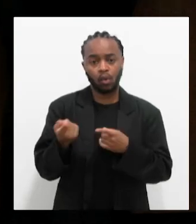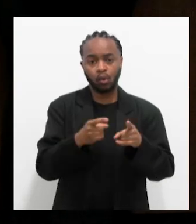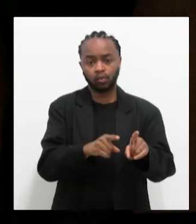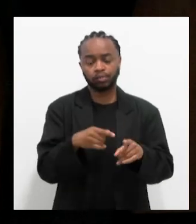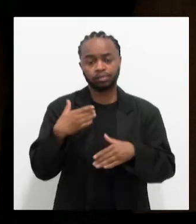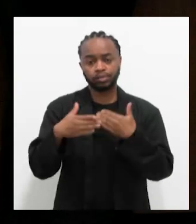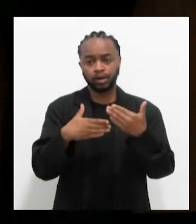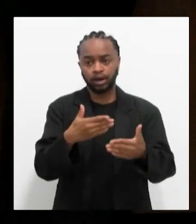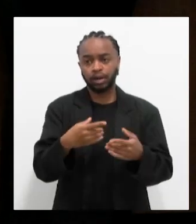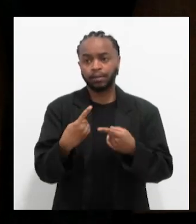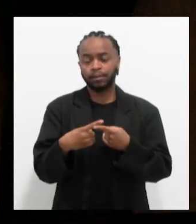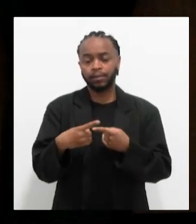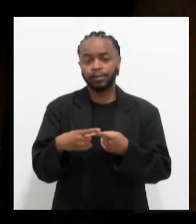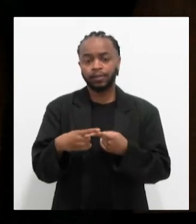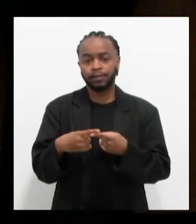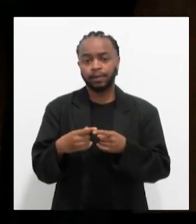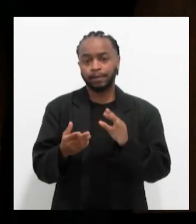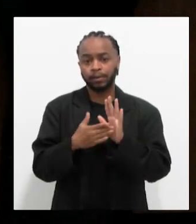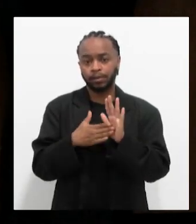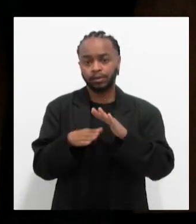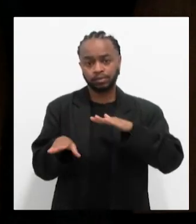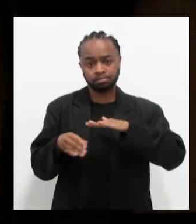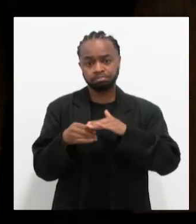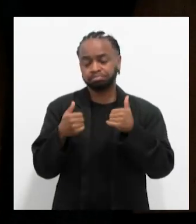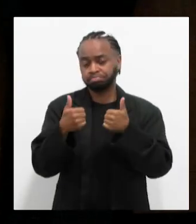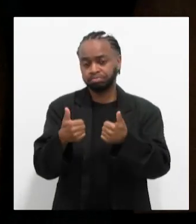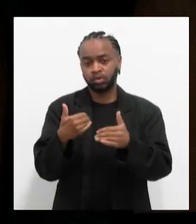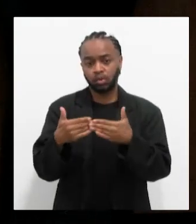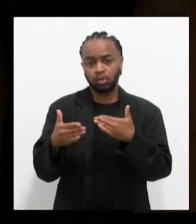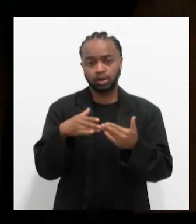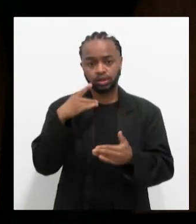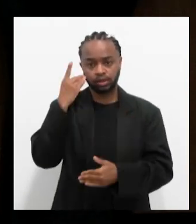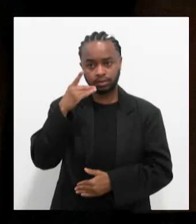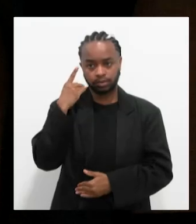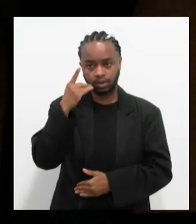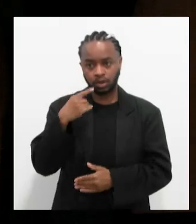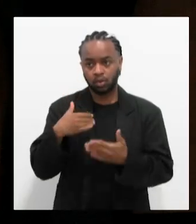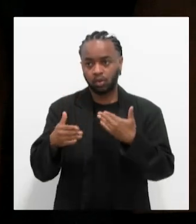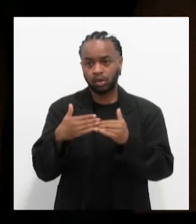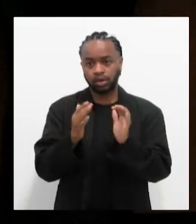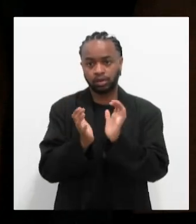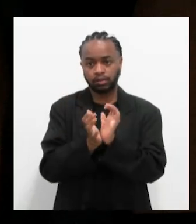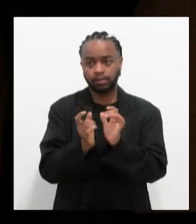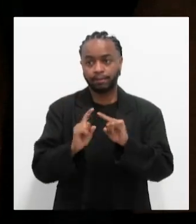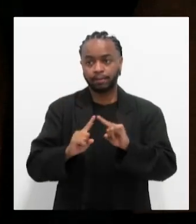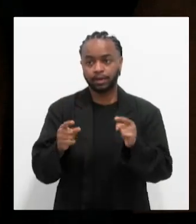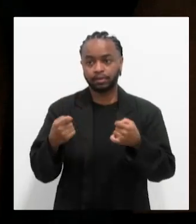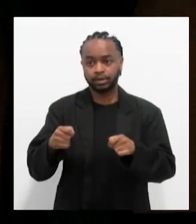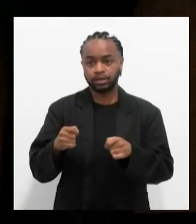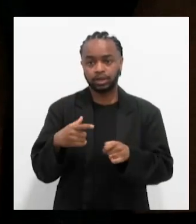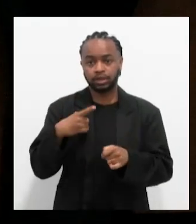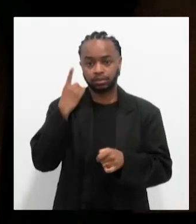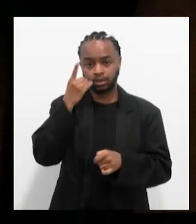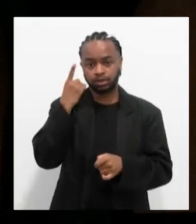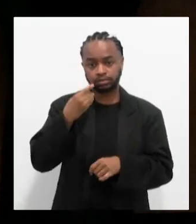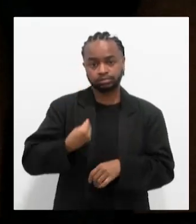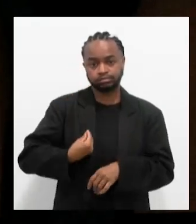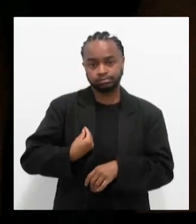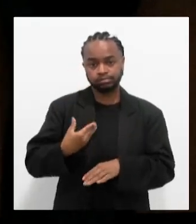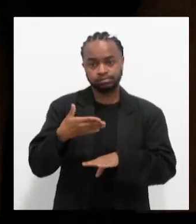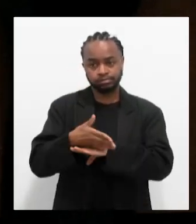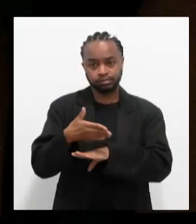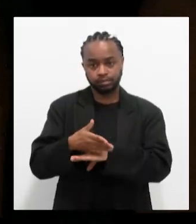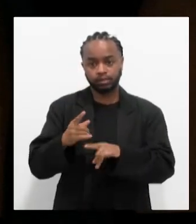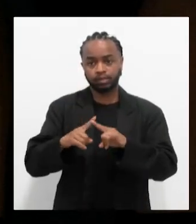A propositura de emendas é lícita e legítima a qualquer deputado, a qualquer bancada, mas desde que o deputado esteja presente no plenário,